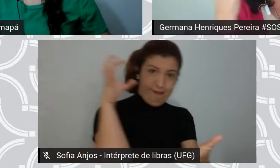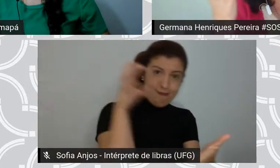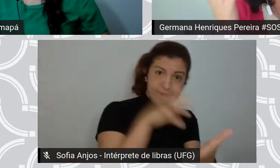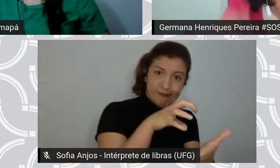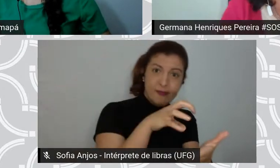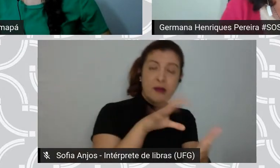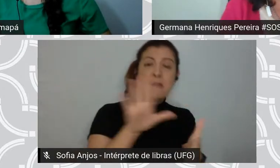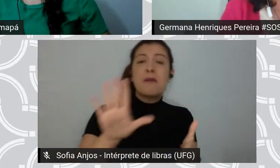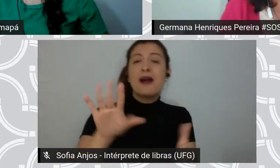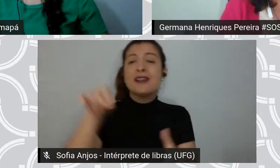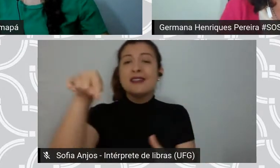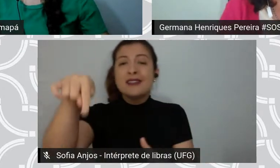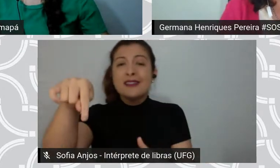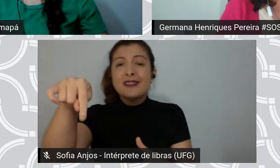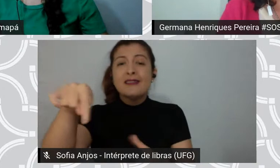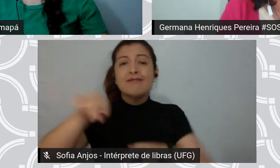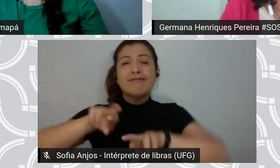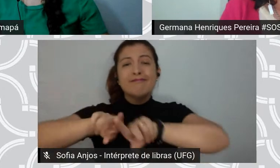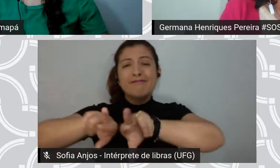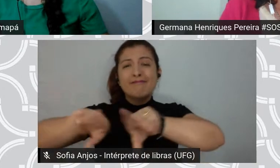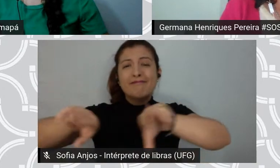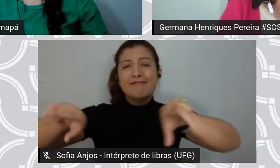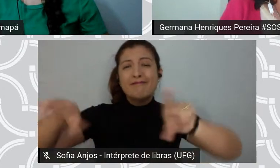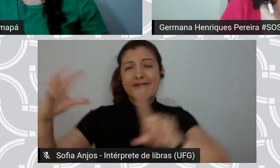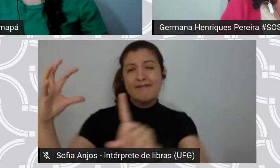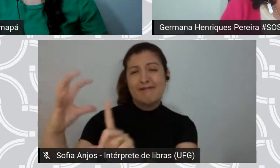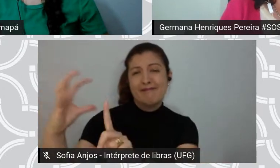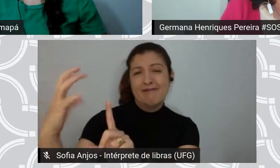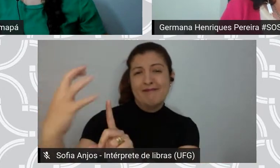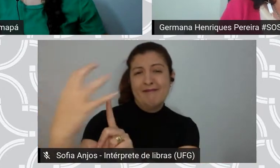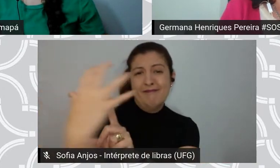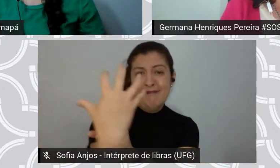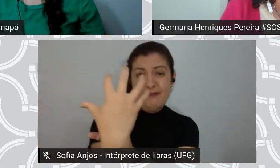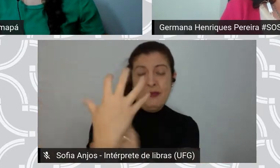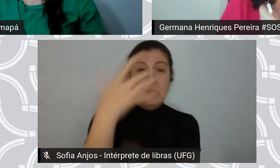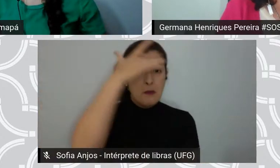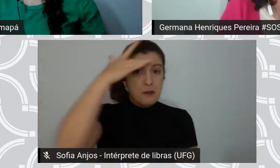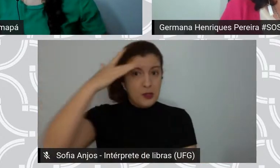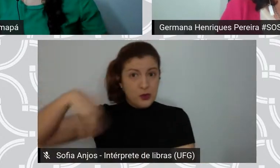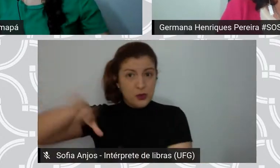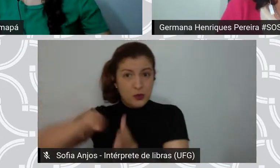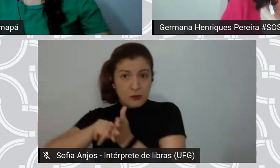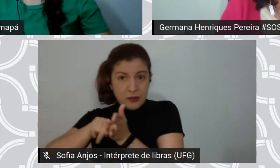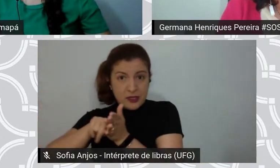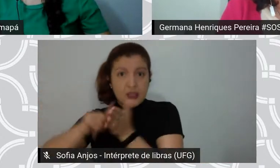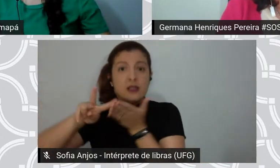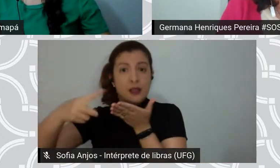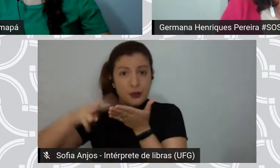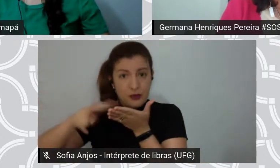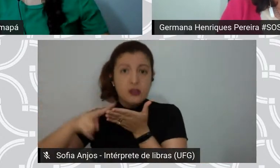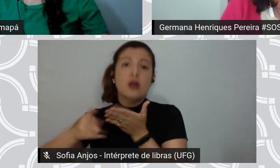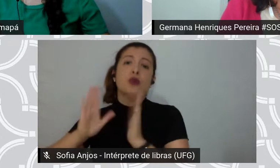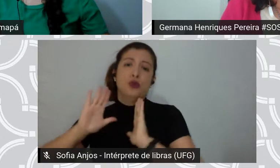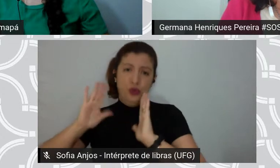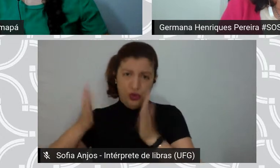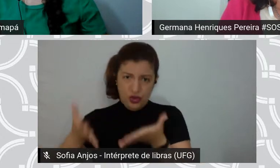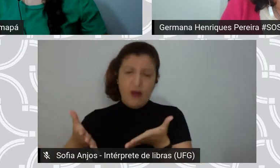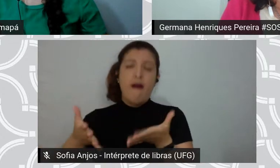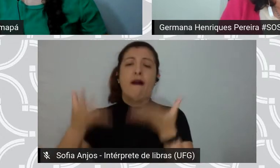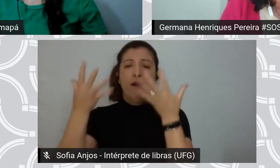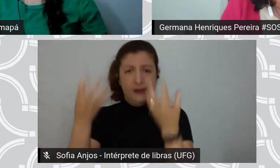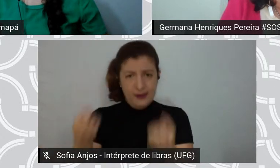não deixam de comentar isso. Né? É que seja, ela seja literária ou não.